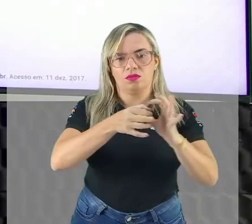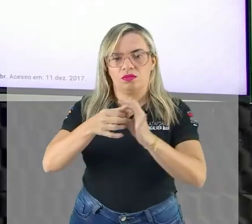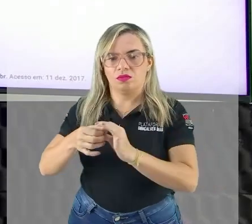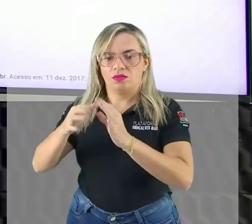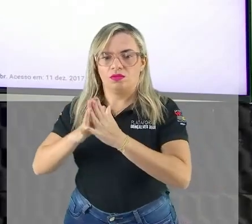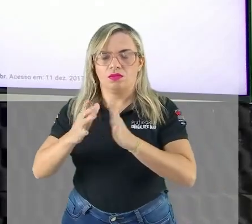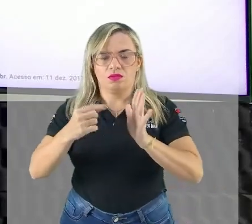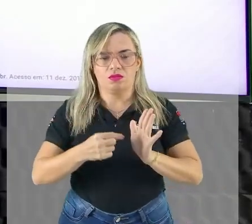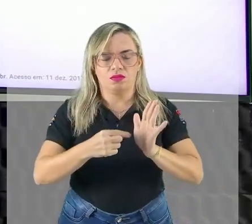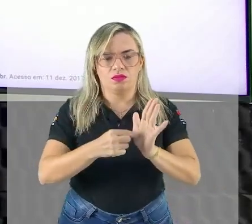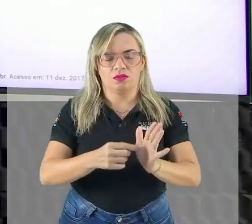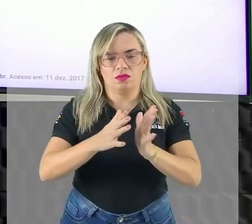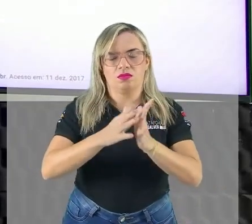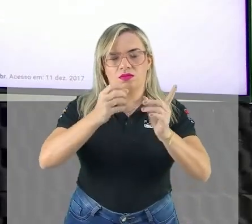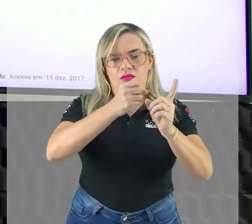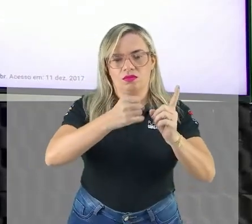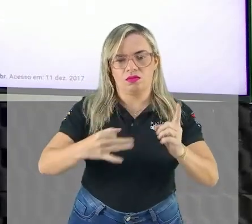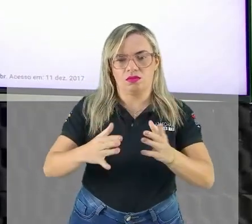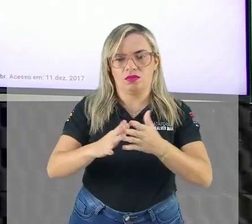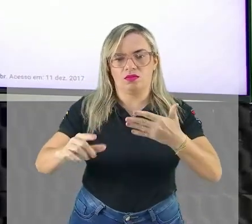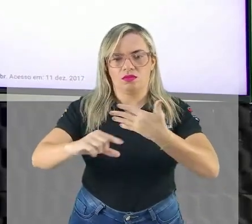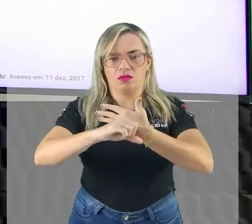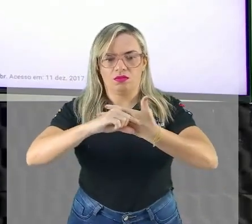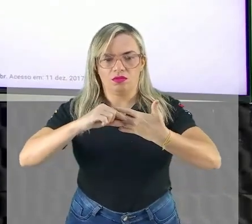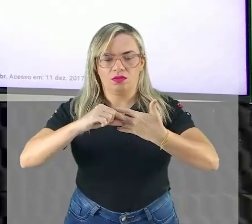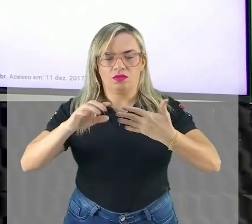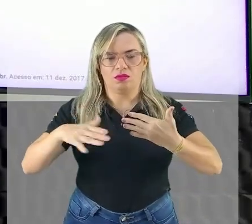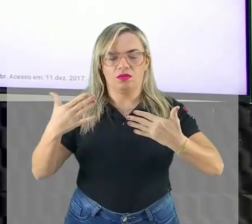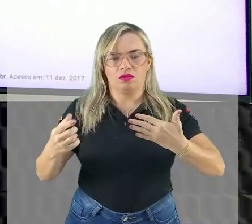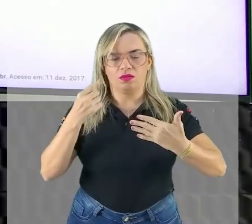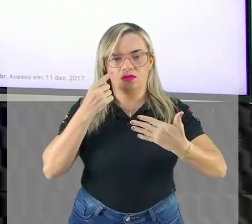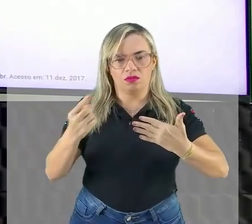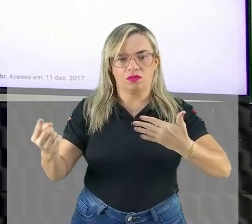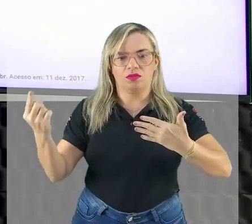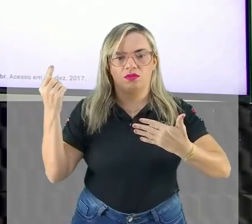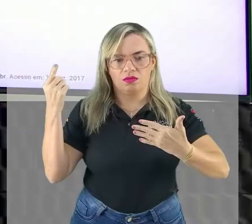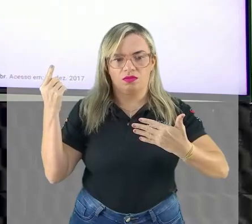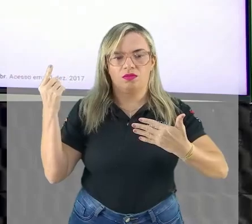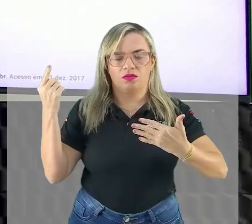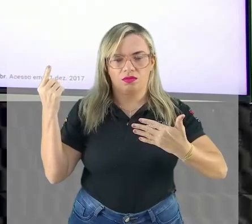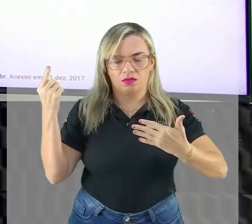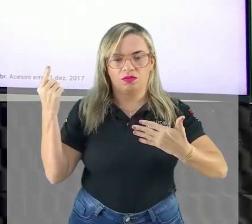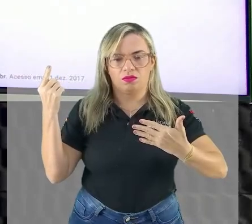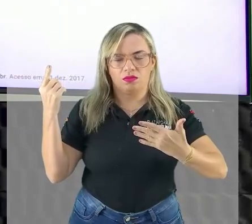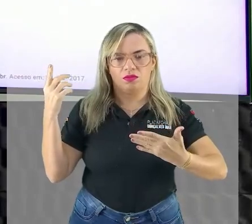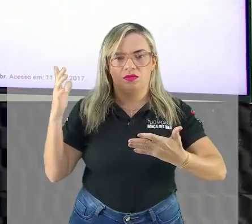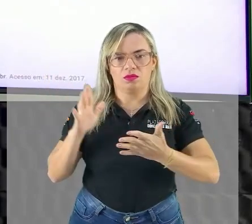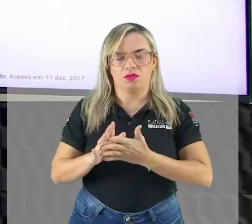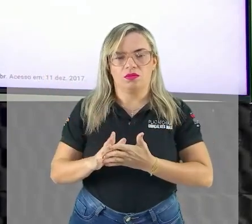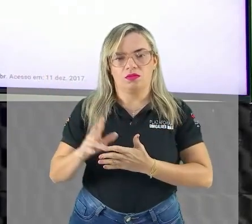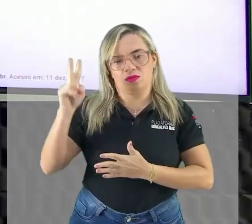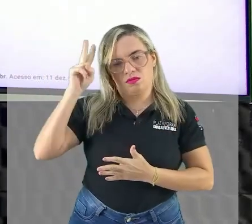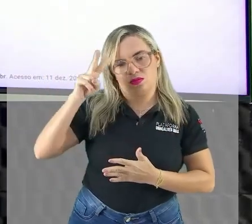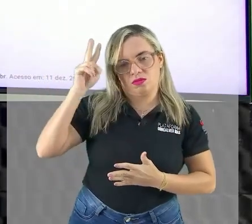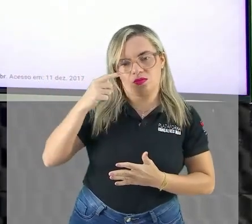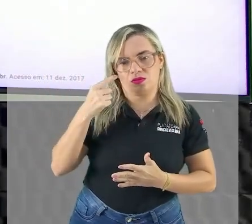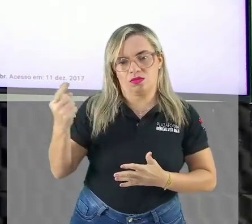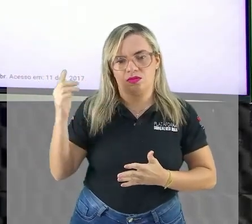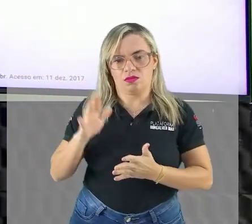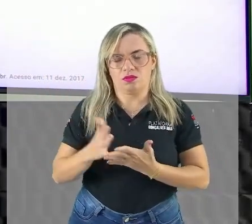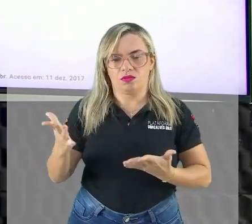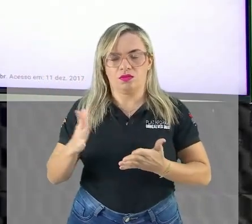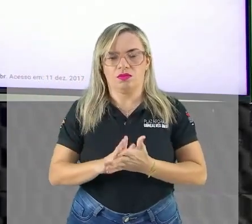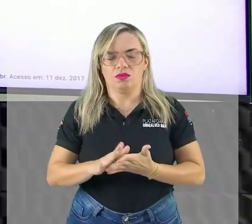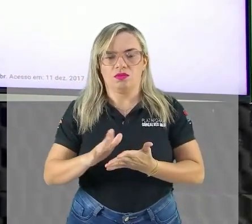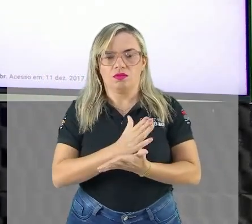apresentadas, descritas, o que o autor está apresentando, e aí a gente vem aqui reforçando, né, Esse seria, segundo